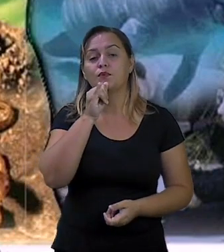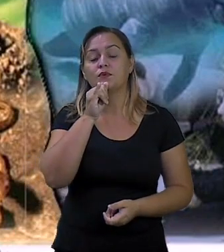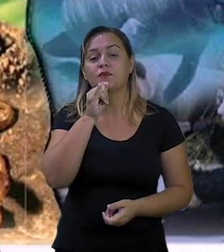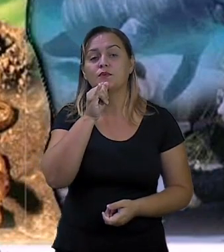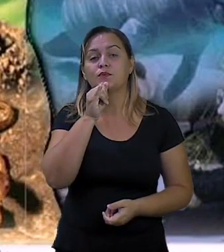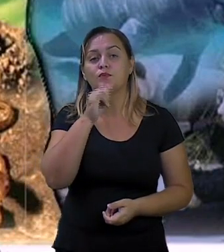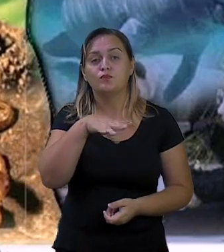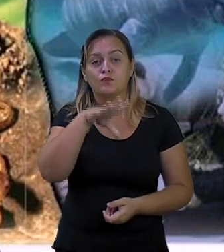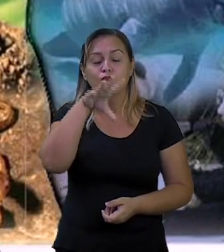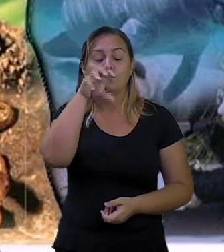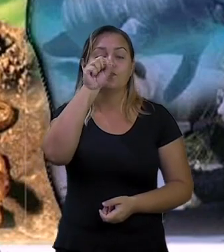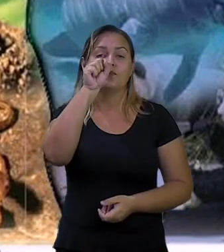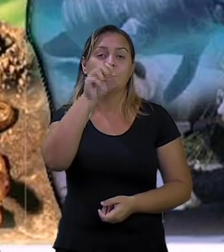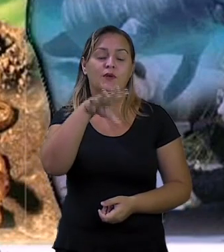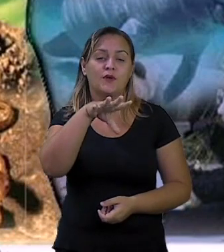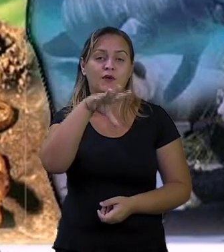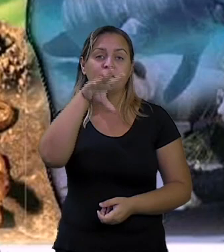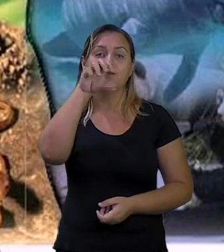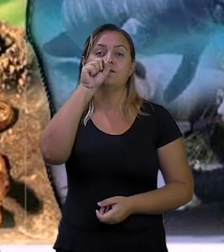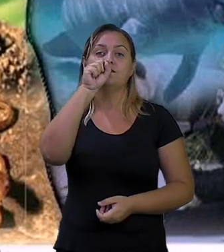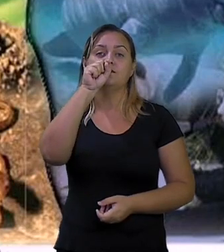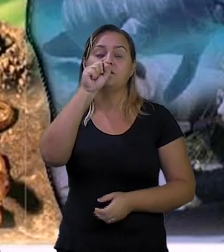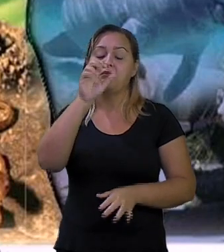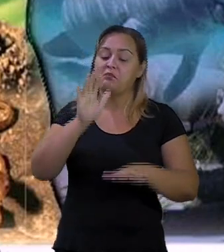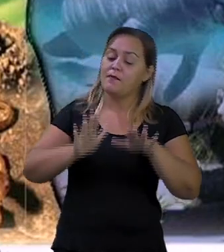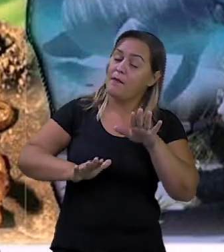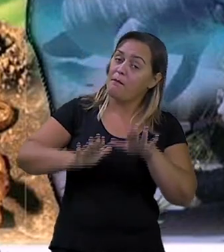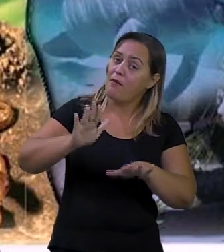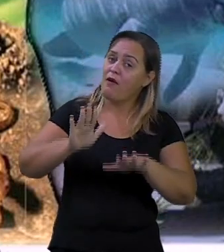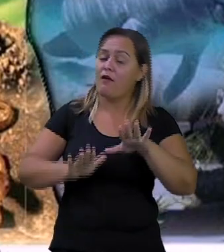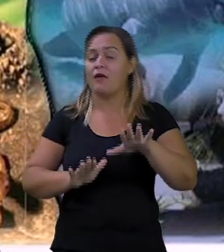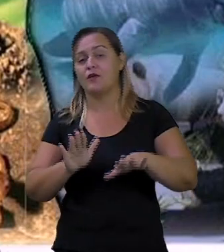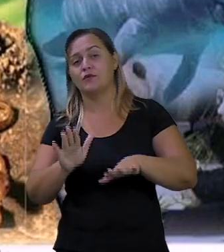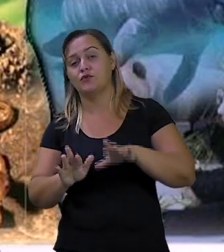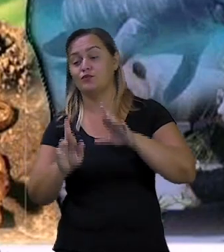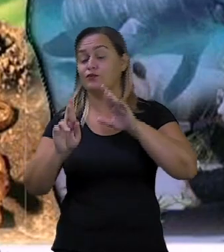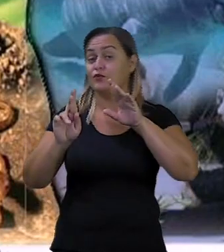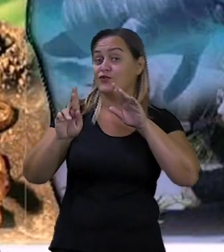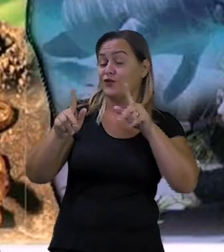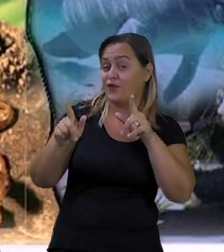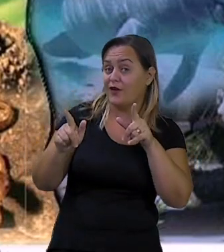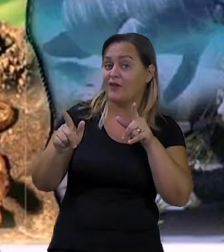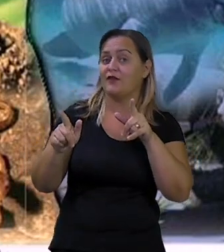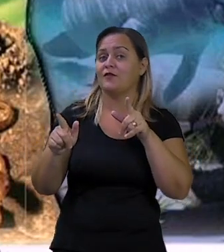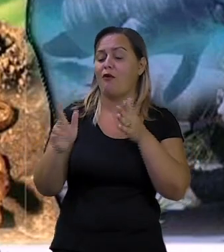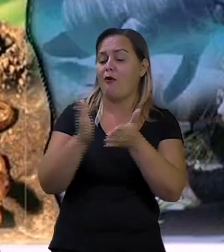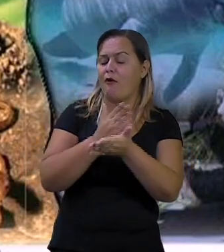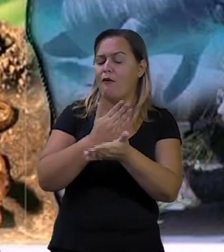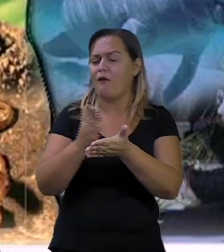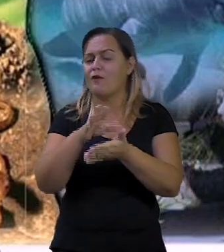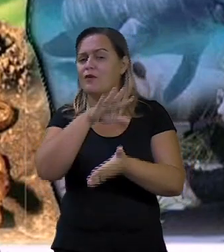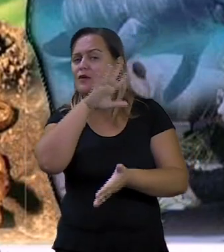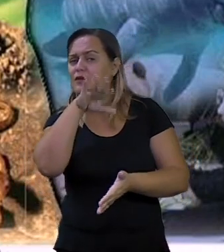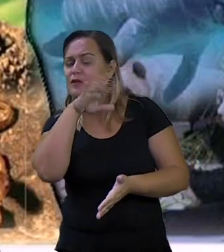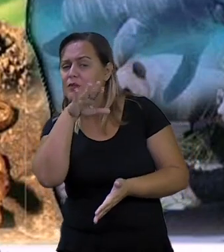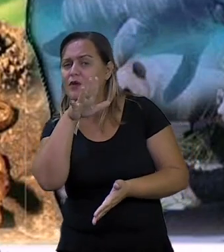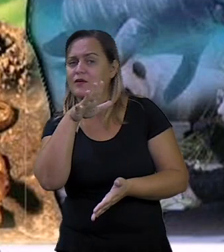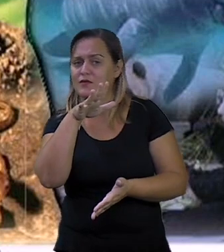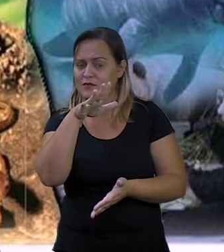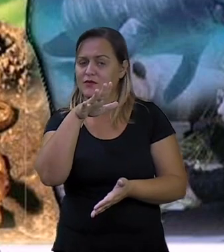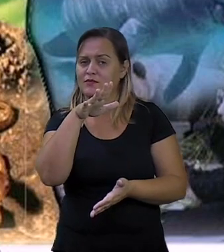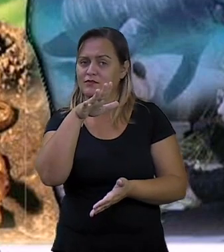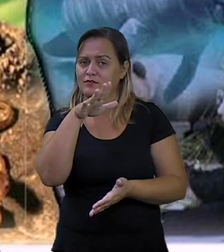depende e Faria de um animal para outro de um ser para outro então usamos ser